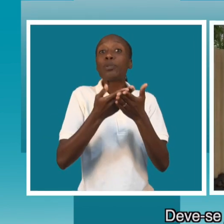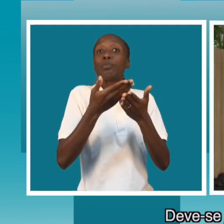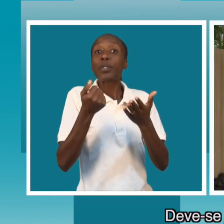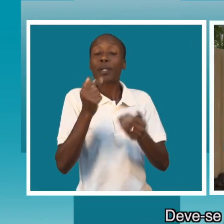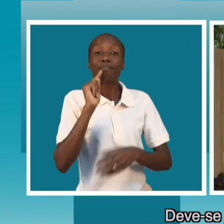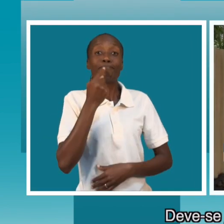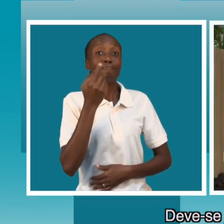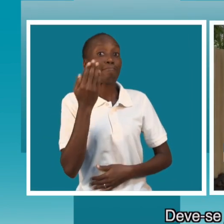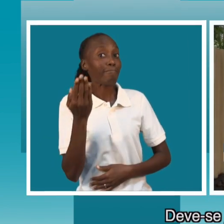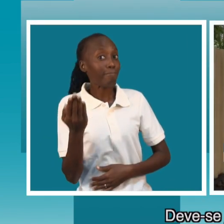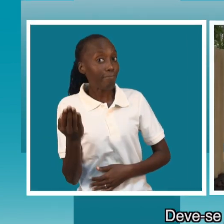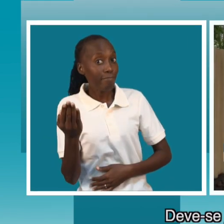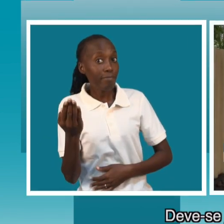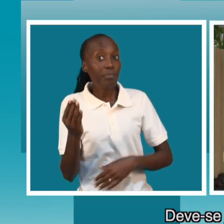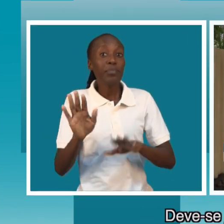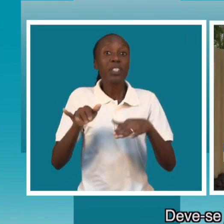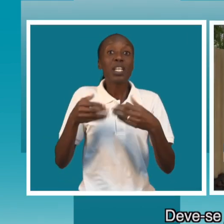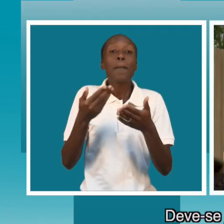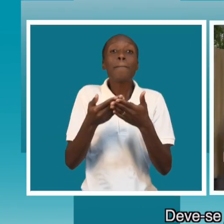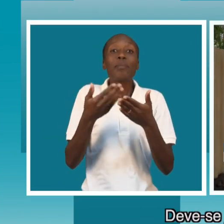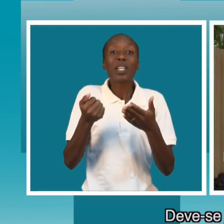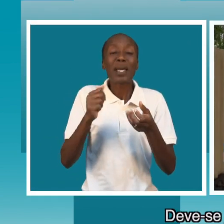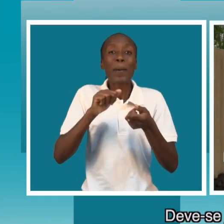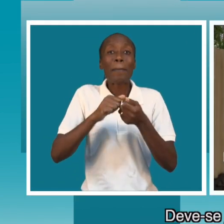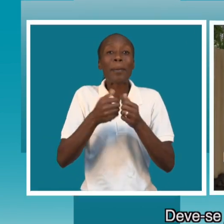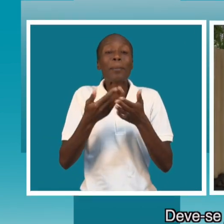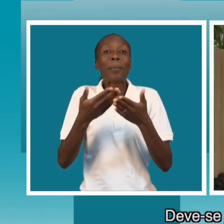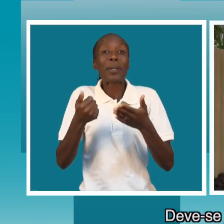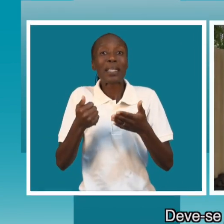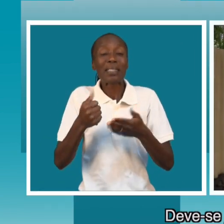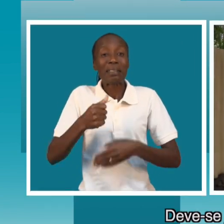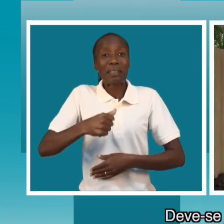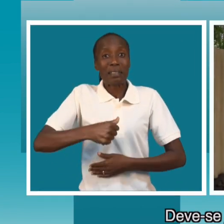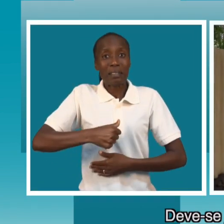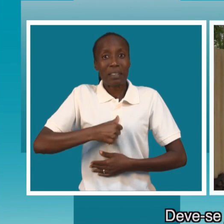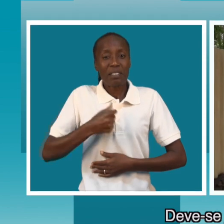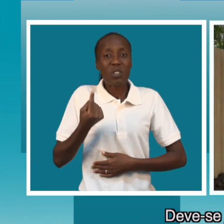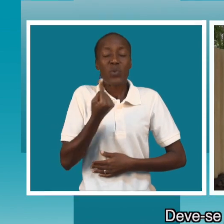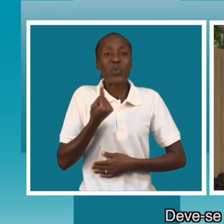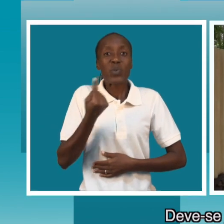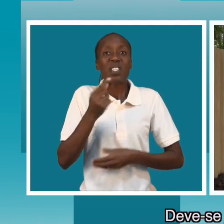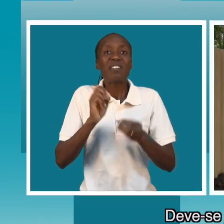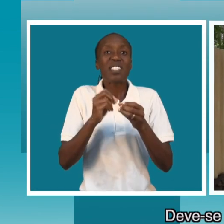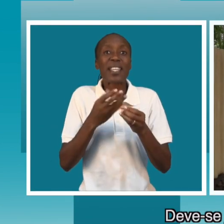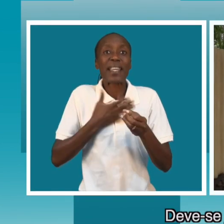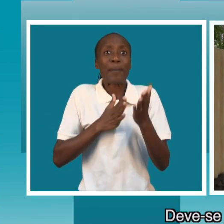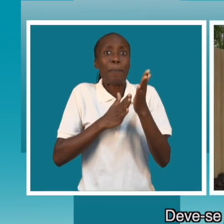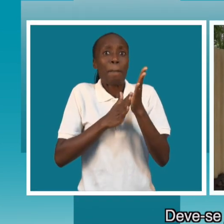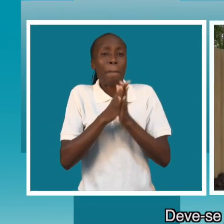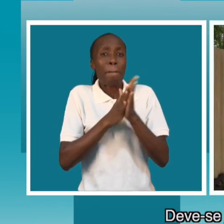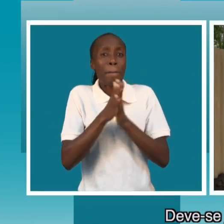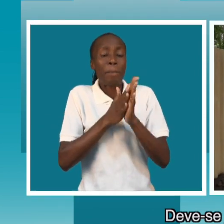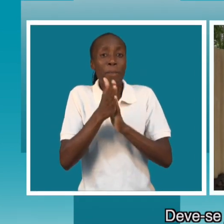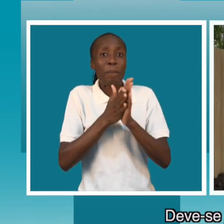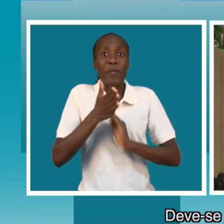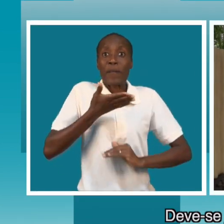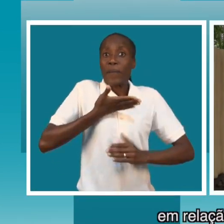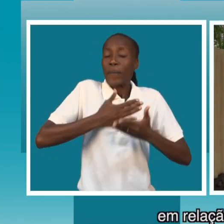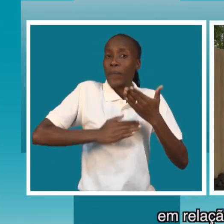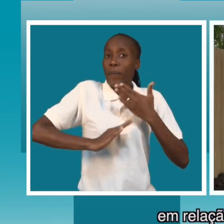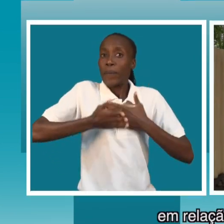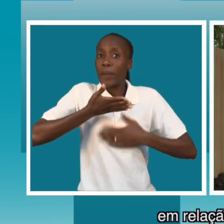Deve-se justamente à pressão, às expectativas que os jovens têm,